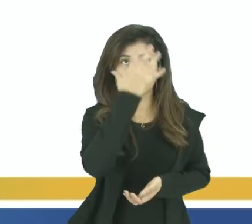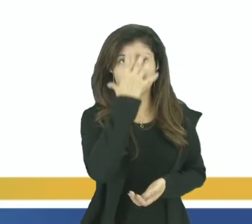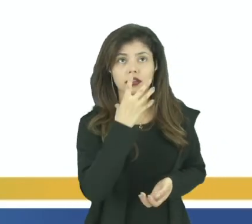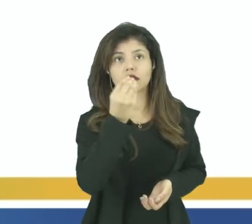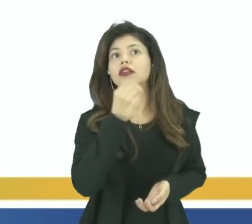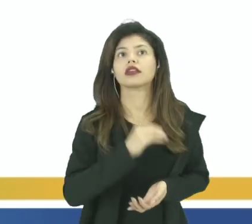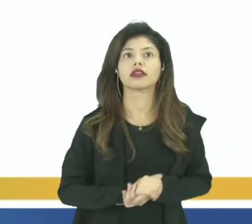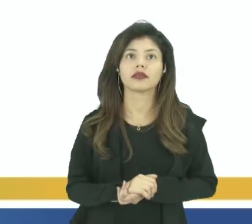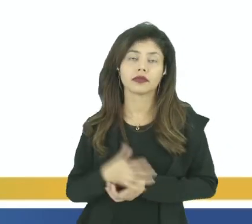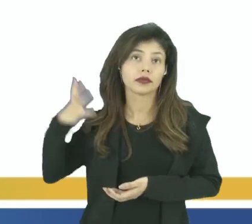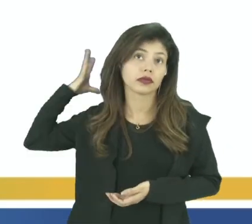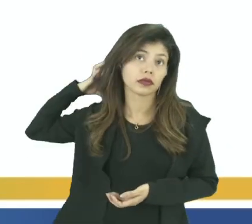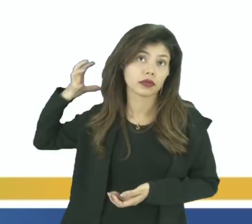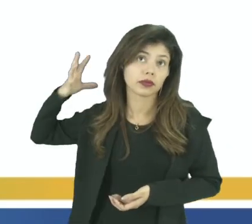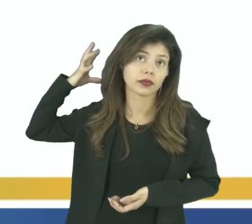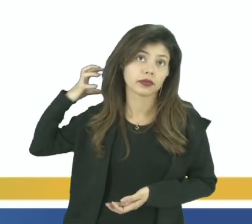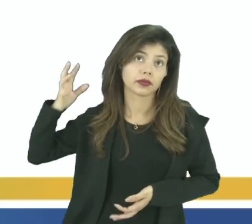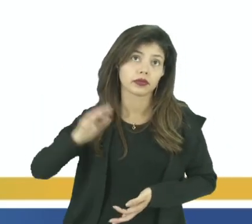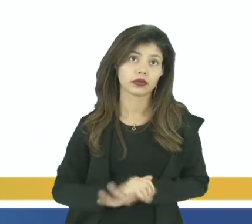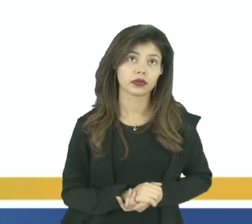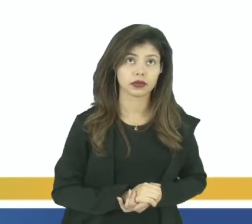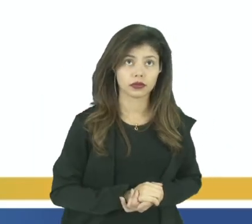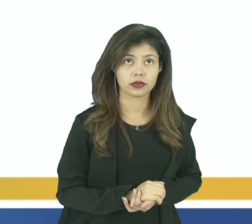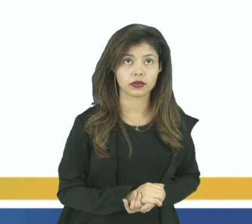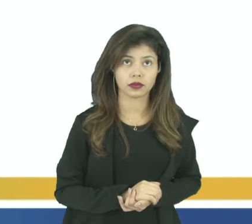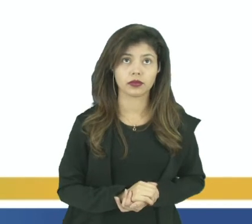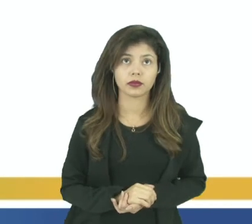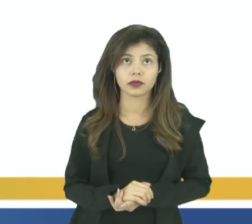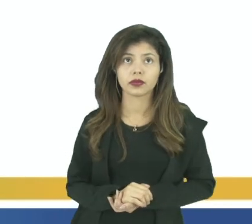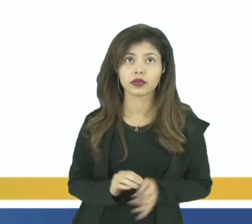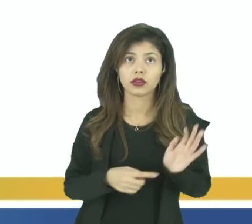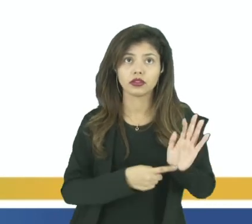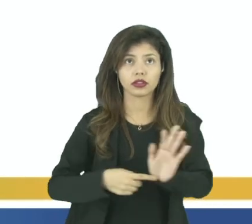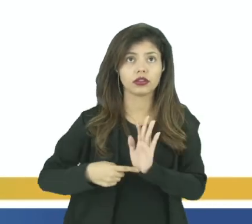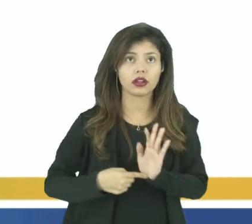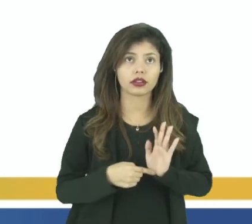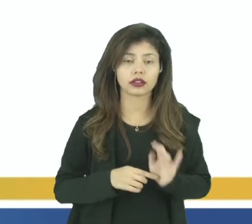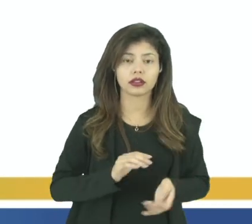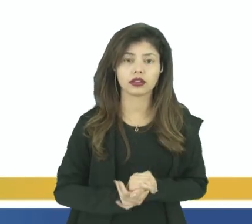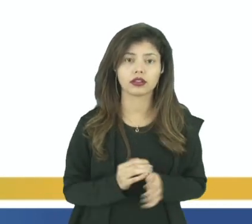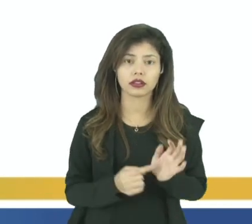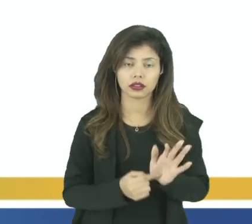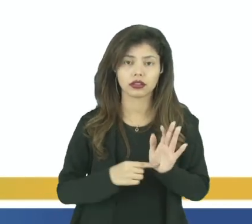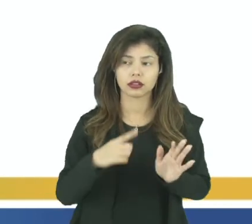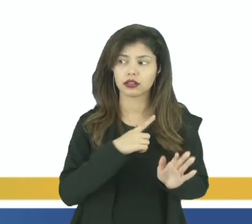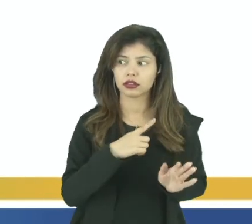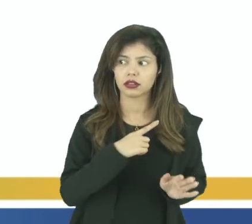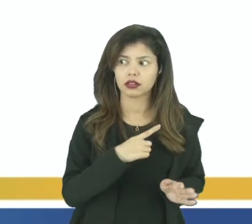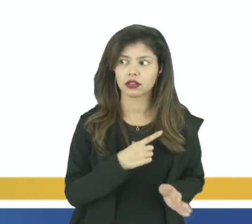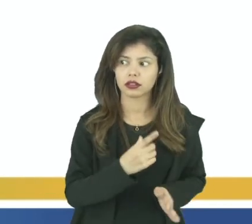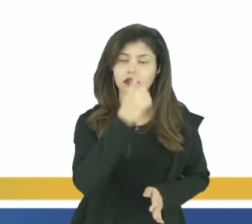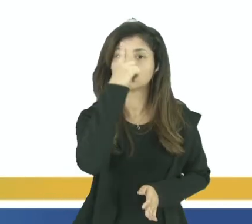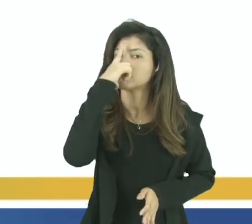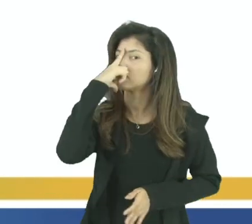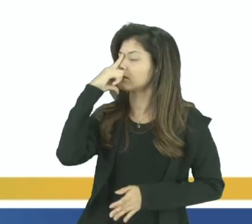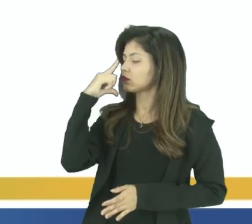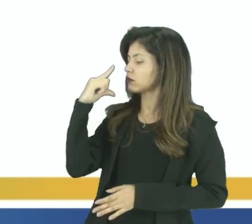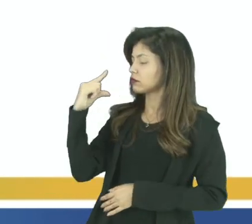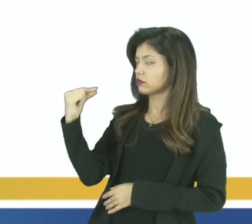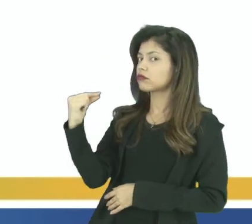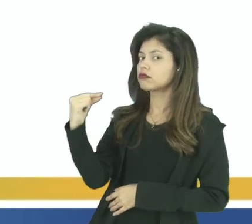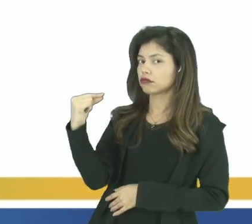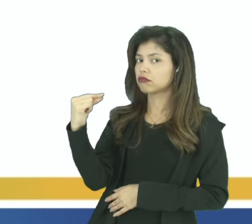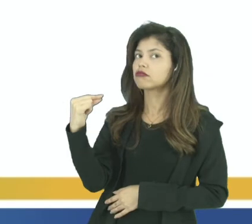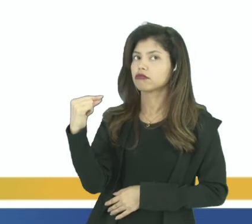John Locke e Rousseau. Né? No caso da natureza, o homem é egoísta, o homem é bom,